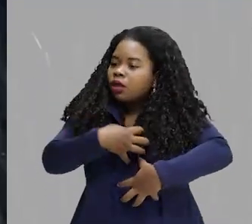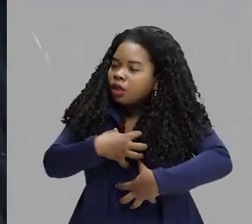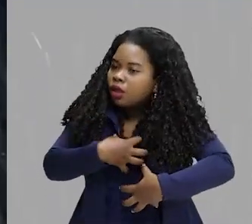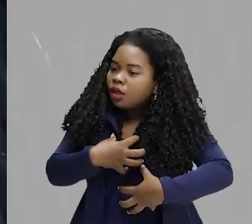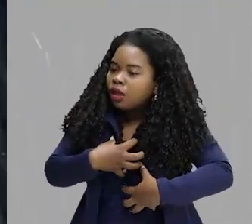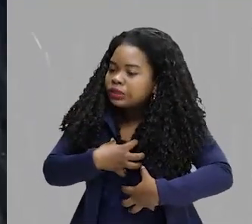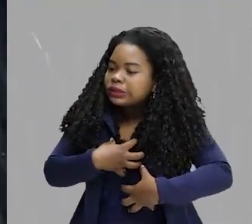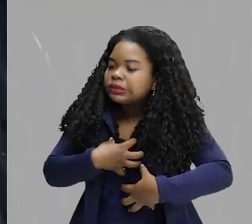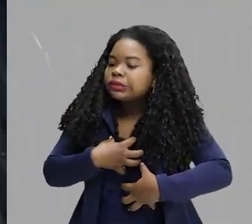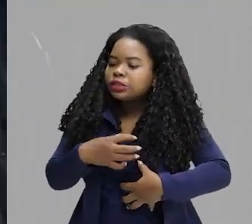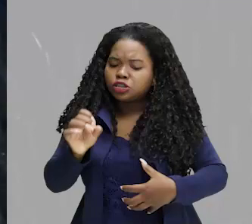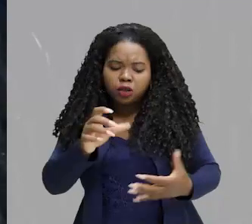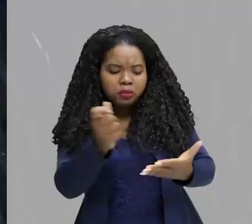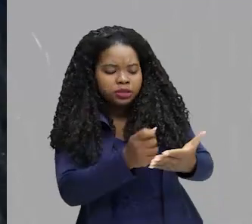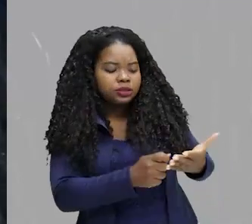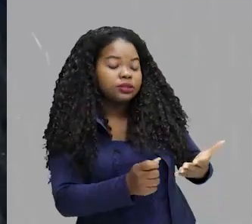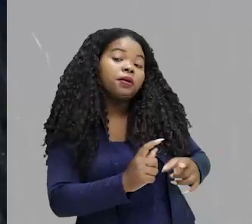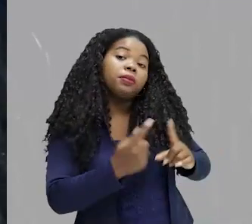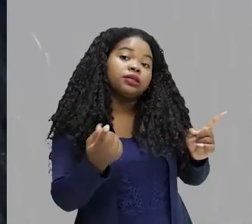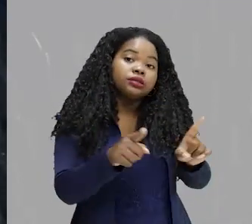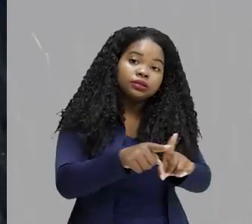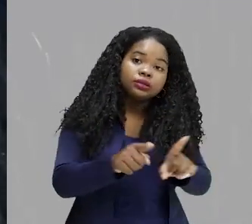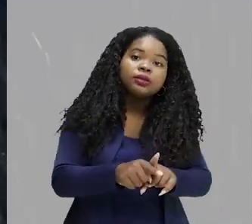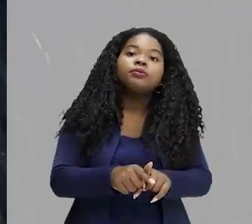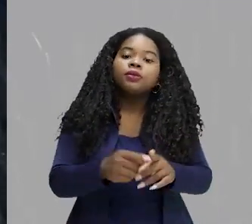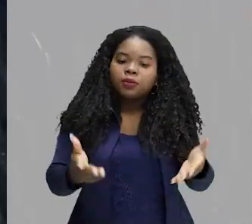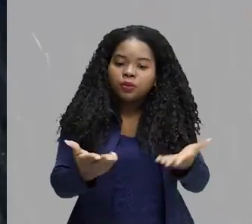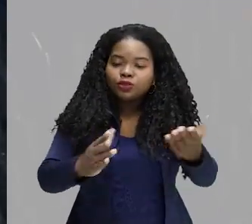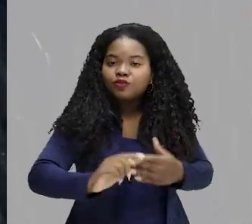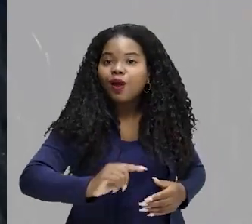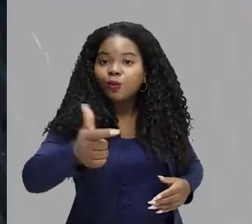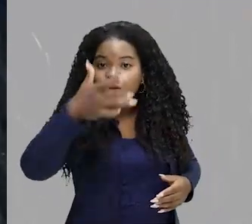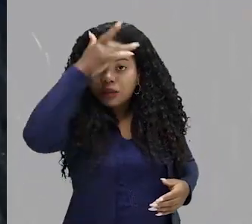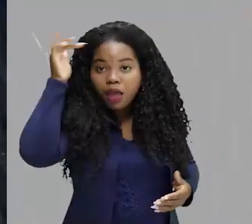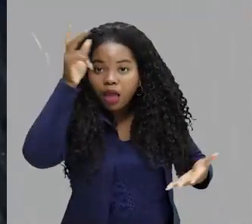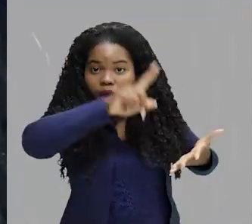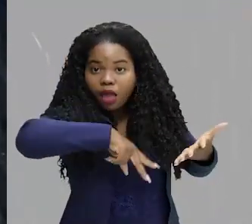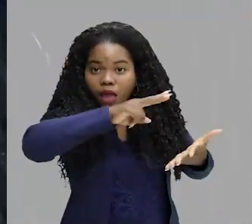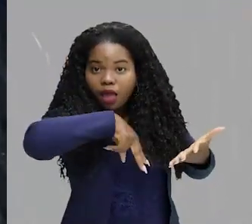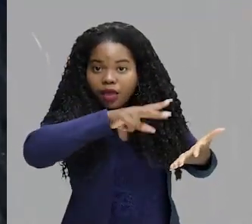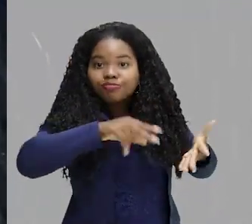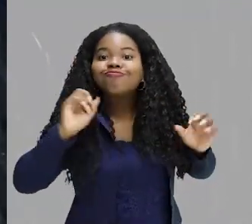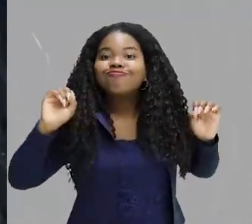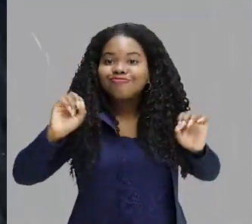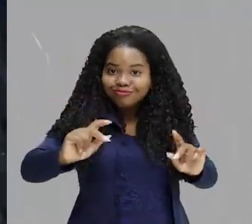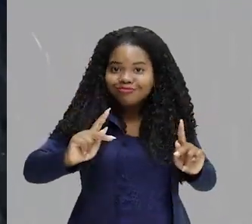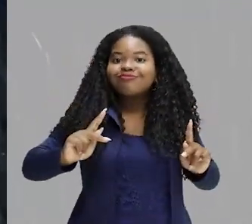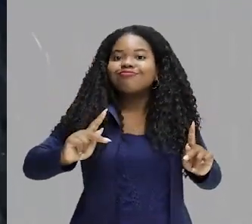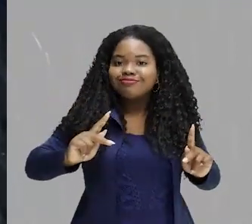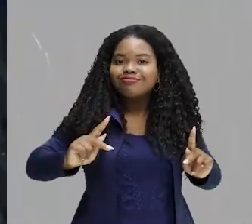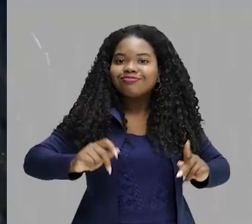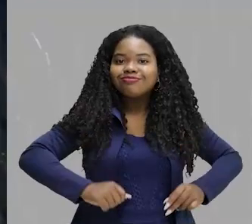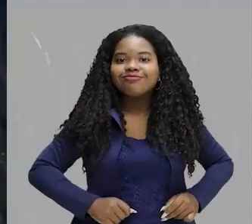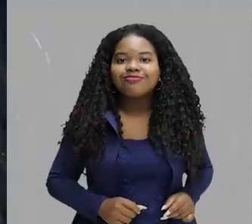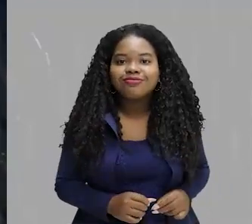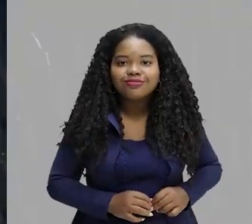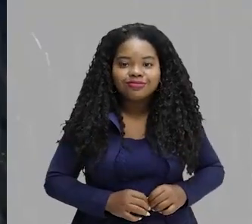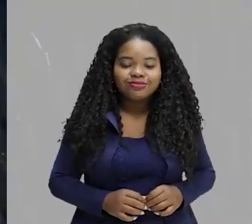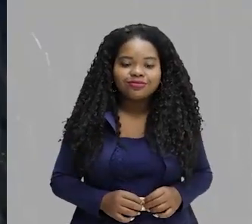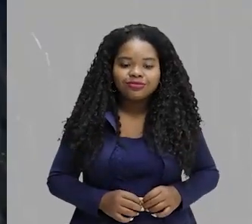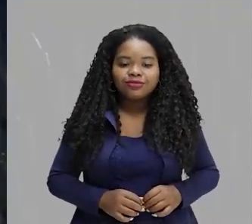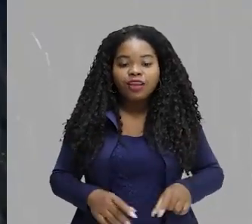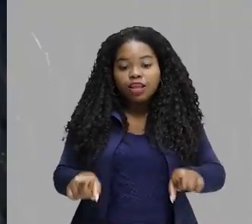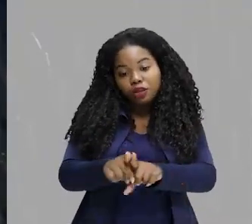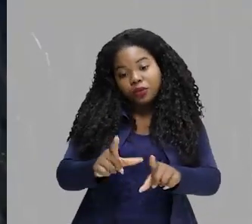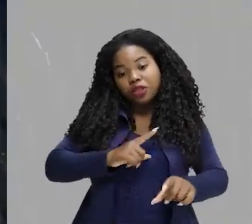para tocar o outro, para que aquela produção ela chegue e alcance um receptor ou leitor no caso. Tem que